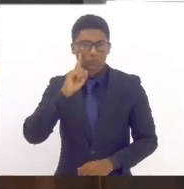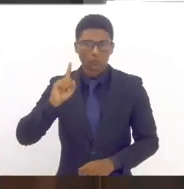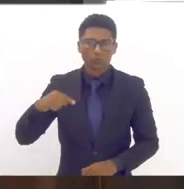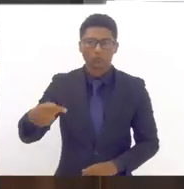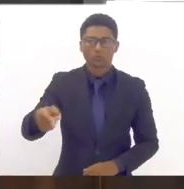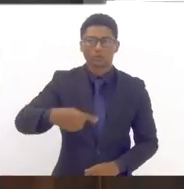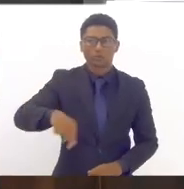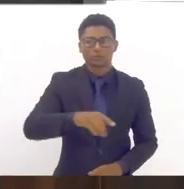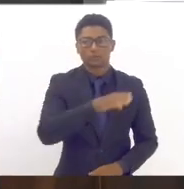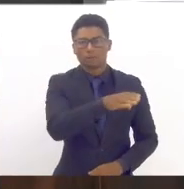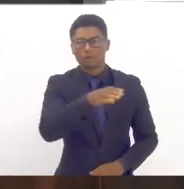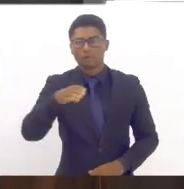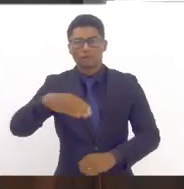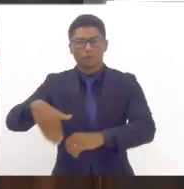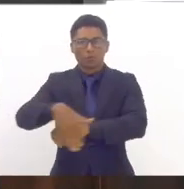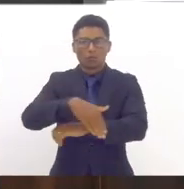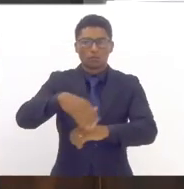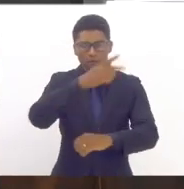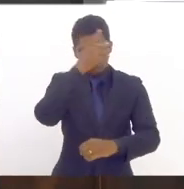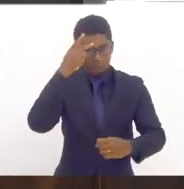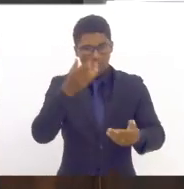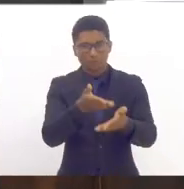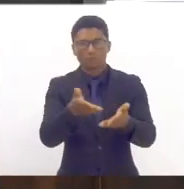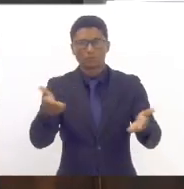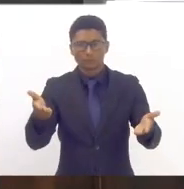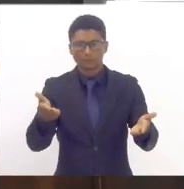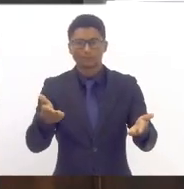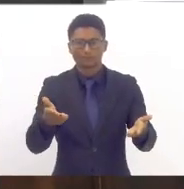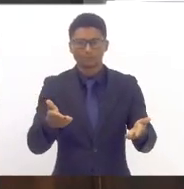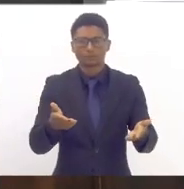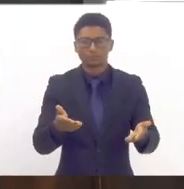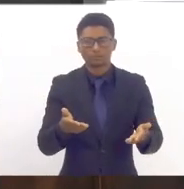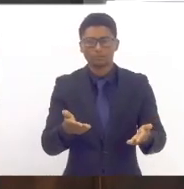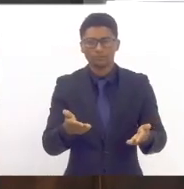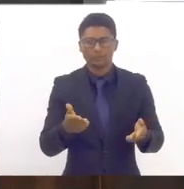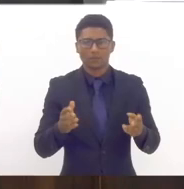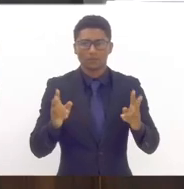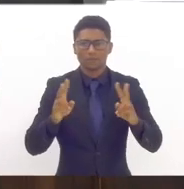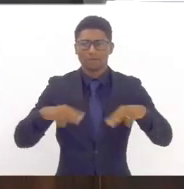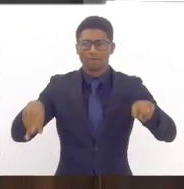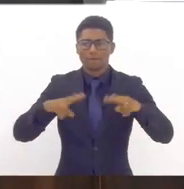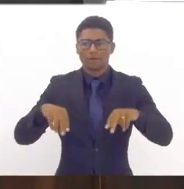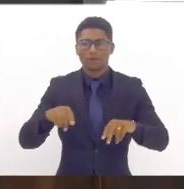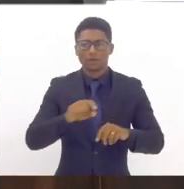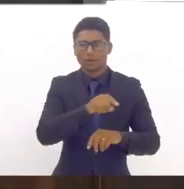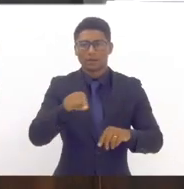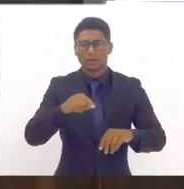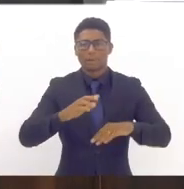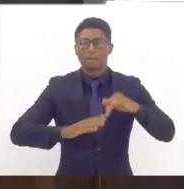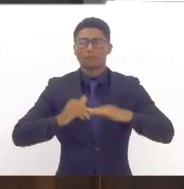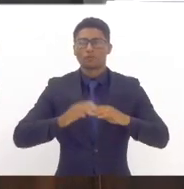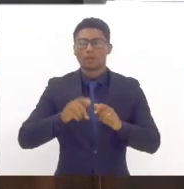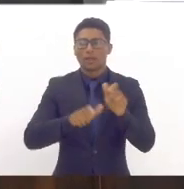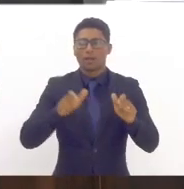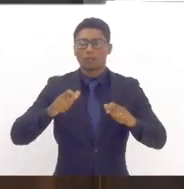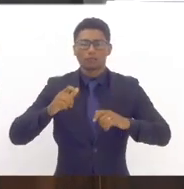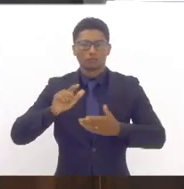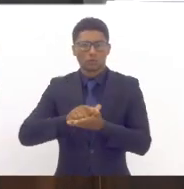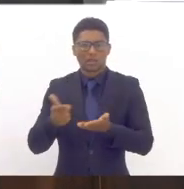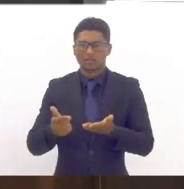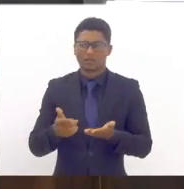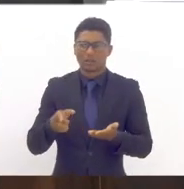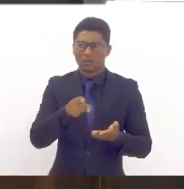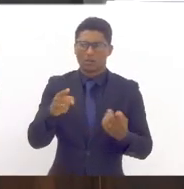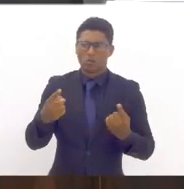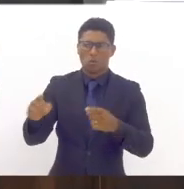encontramos aqueles que criam suas verdades e veem a imprensa e os profissionais que estão com os rostos e os sapatos nas ruas como inimigos. Mas